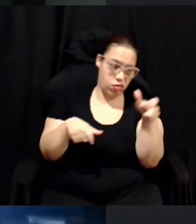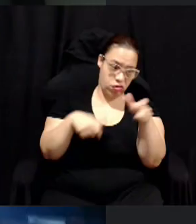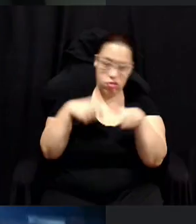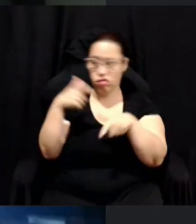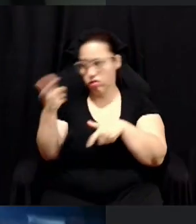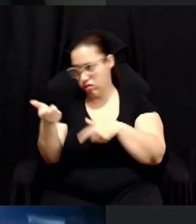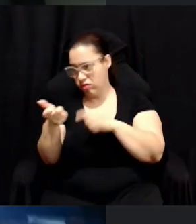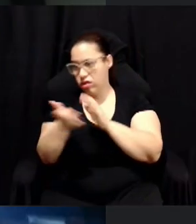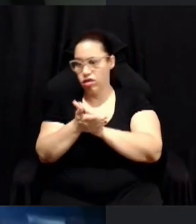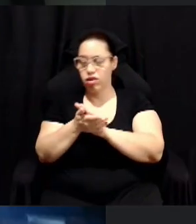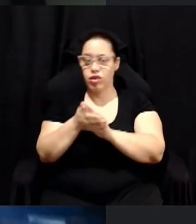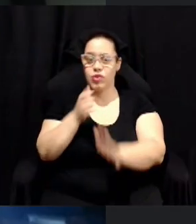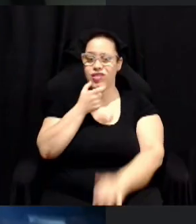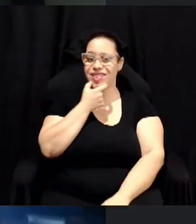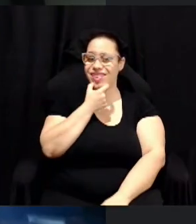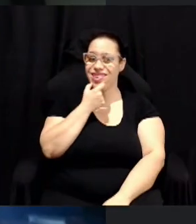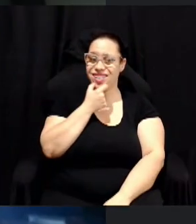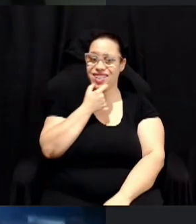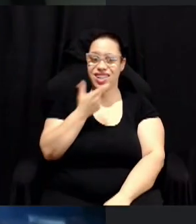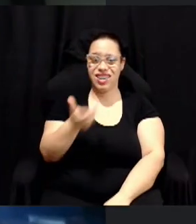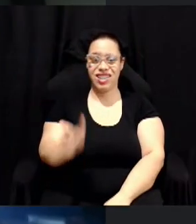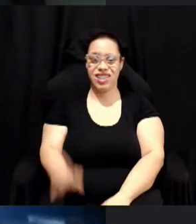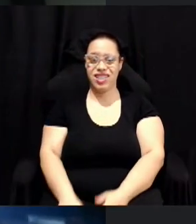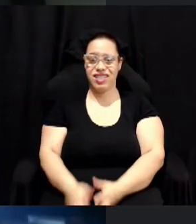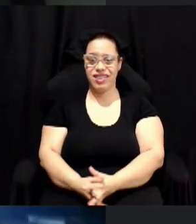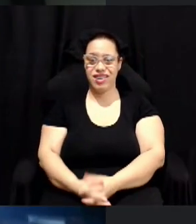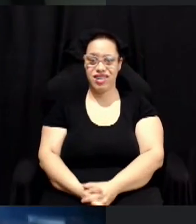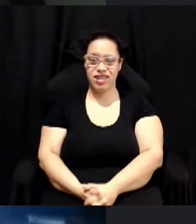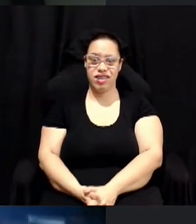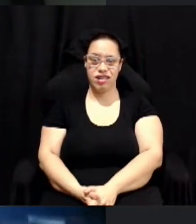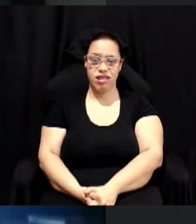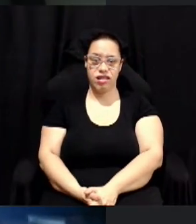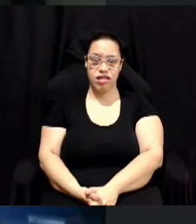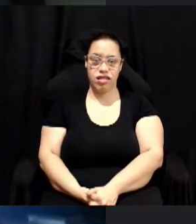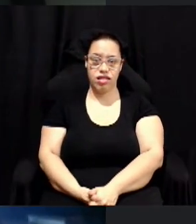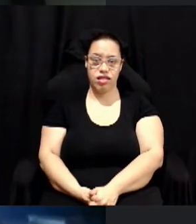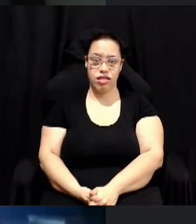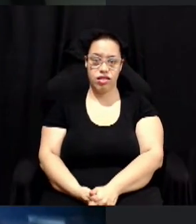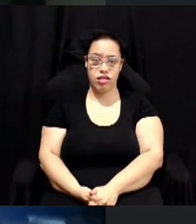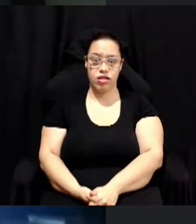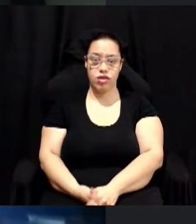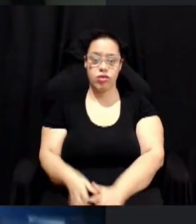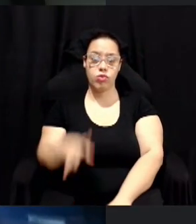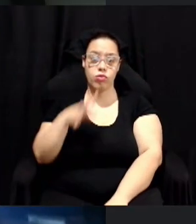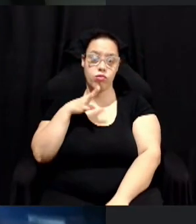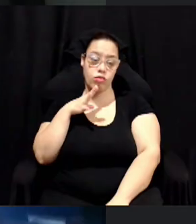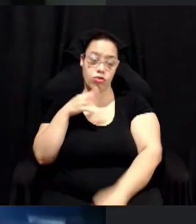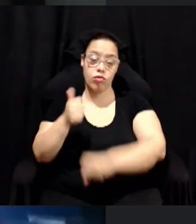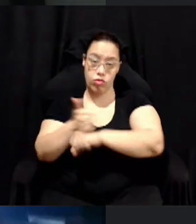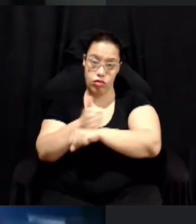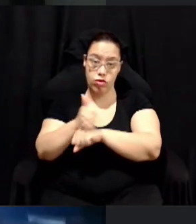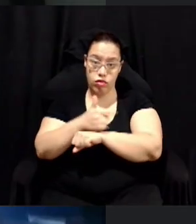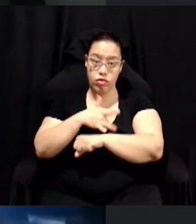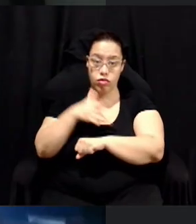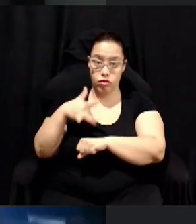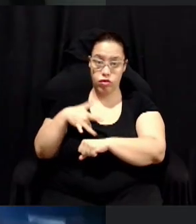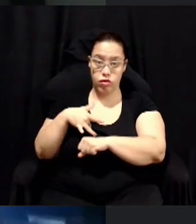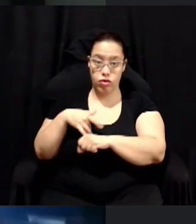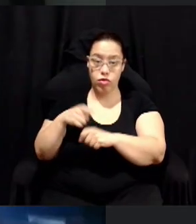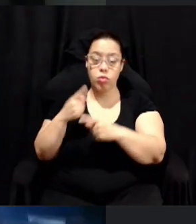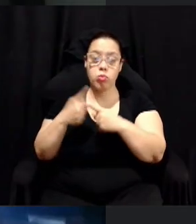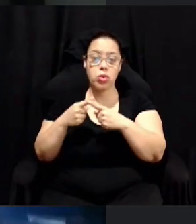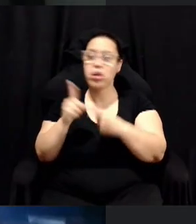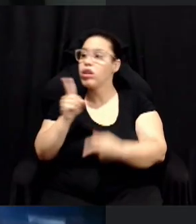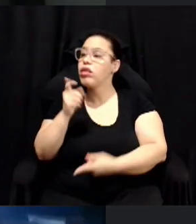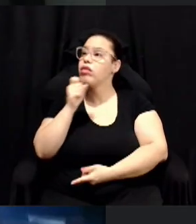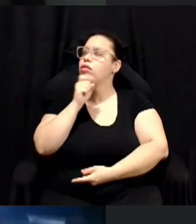em sites internacionais. E aí, com a minha formação, com o conhecimento de vários profissionais da saúde, eu falei, por que não,